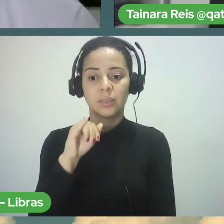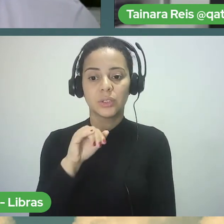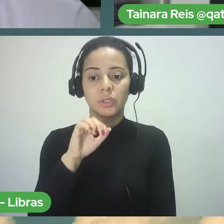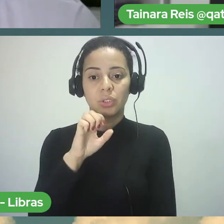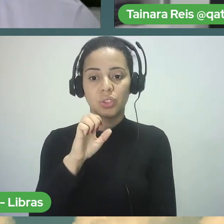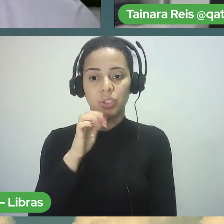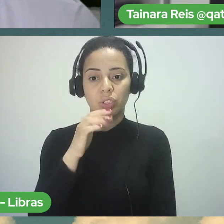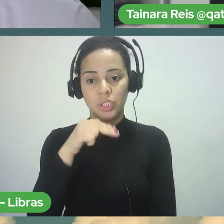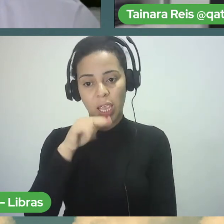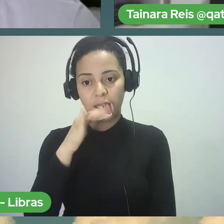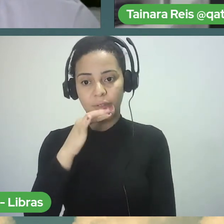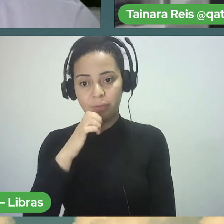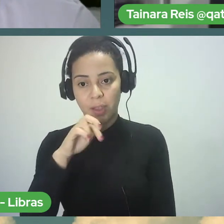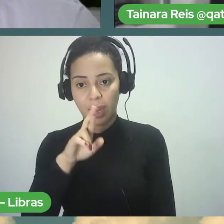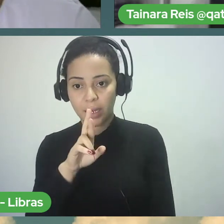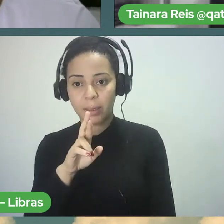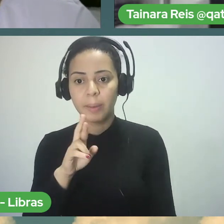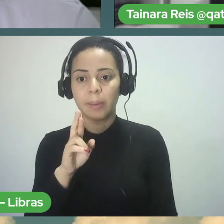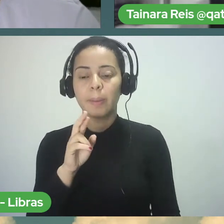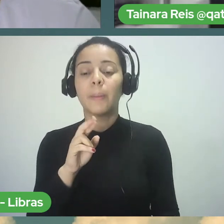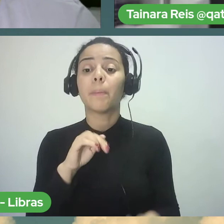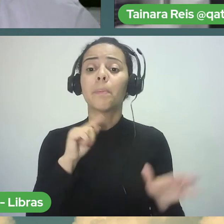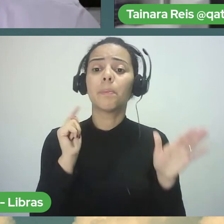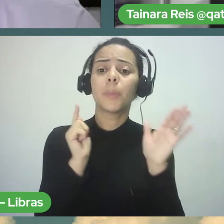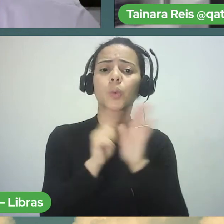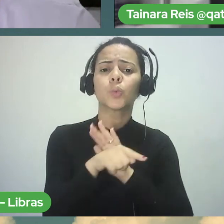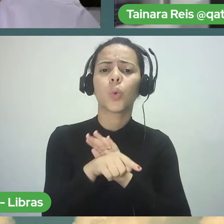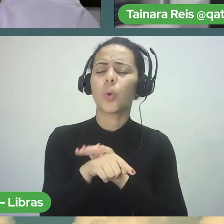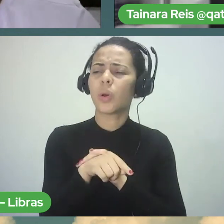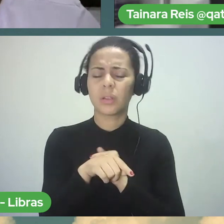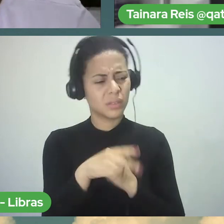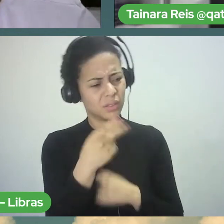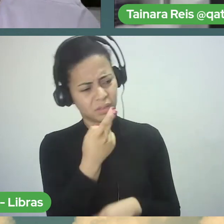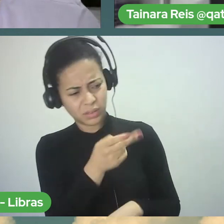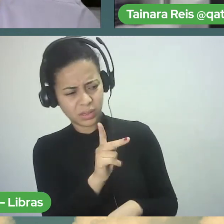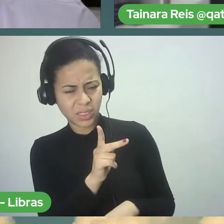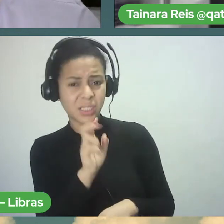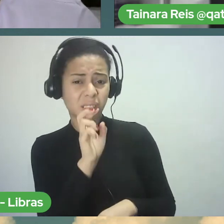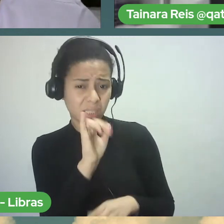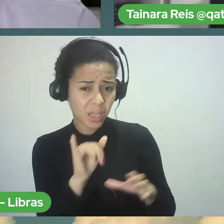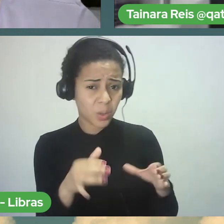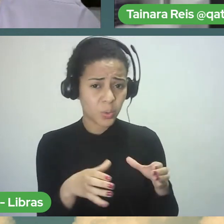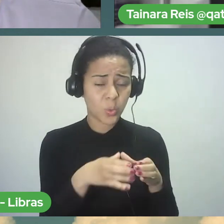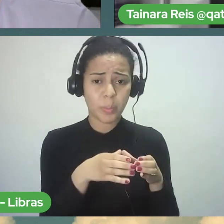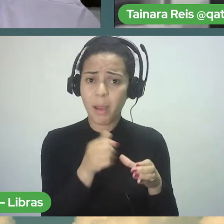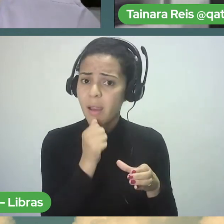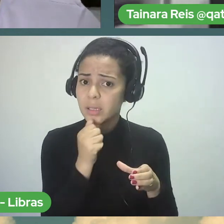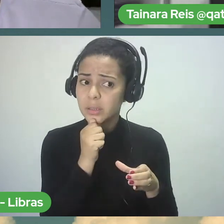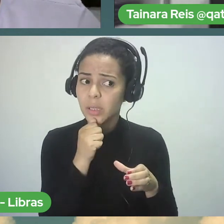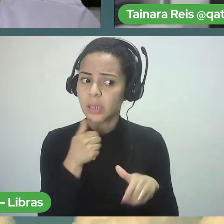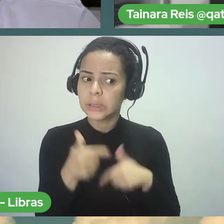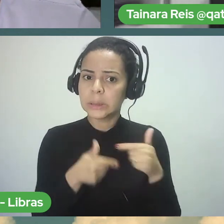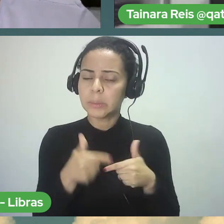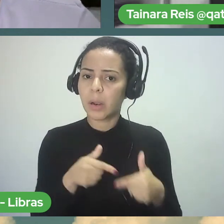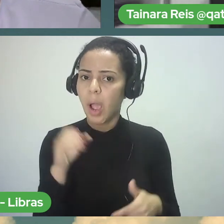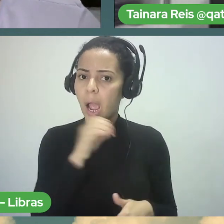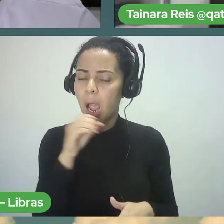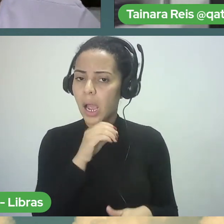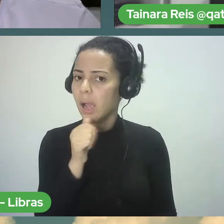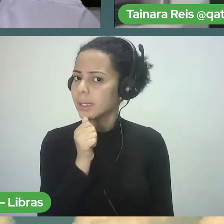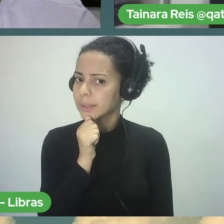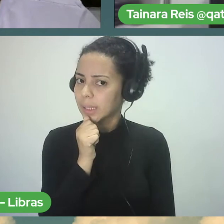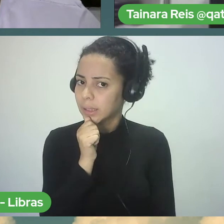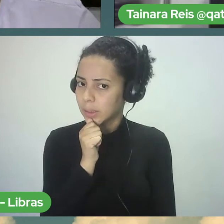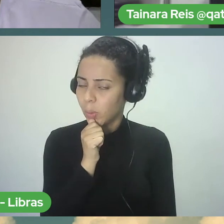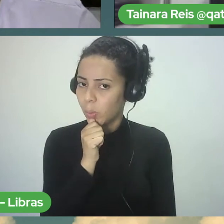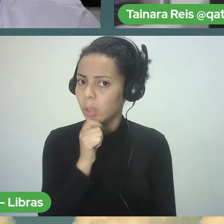time ainda não adota práticas ágeis, ainda assim é possível iniciar uma proposição de